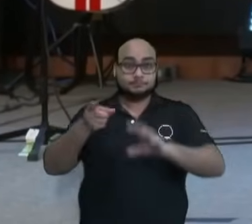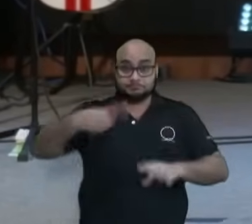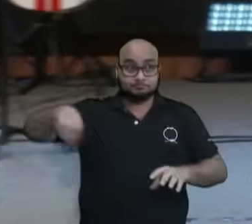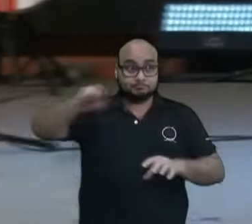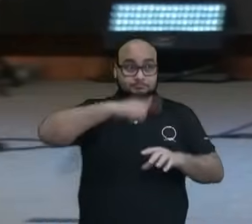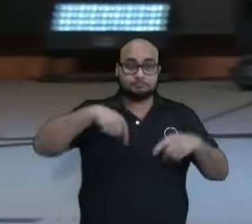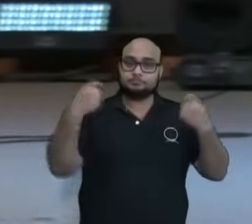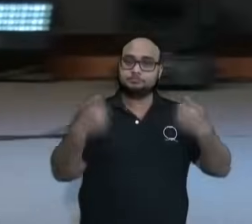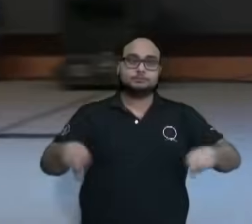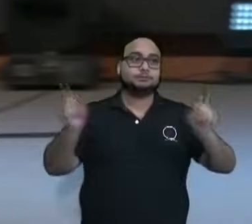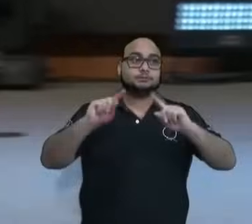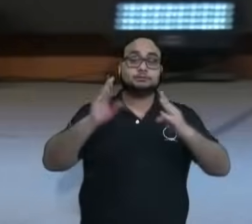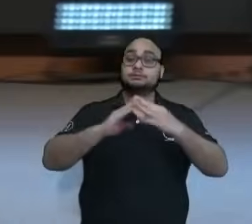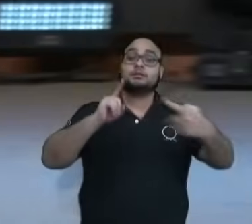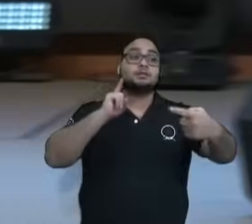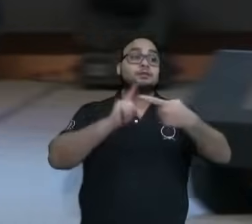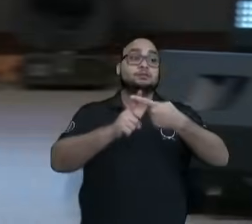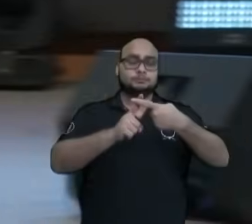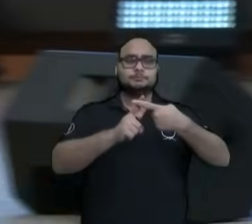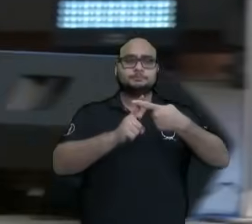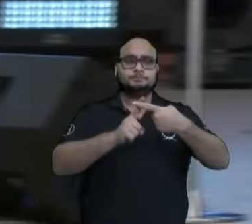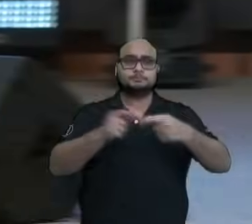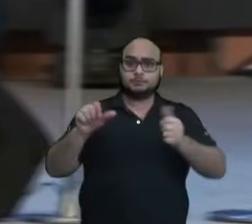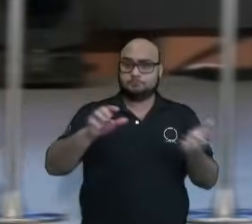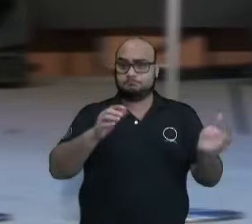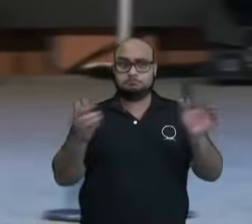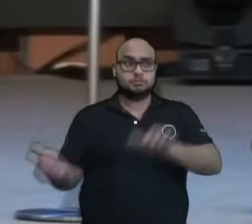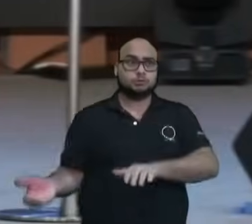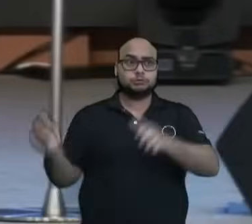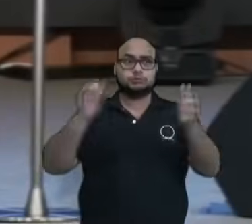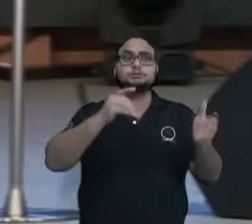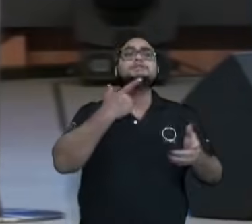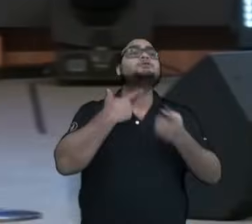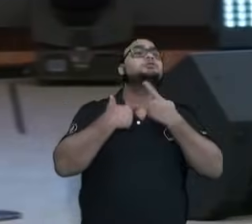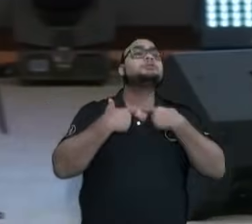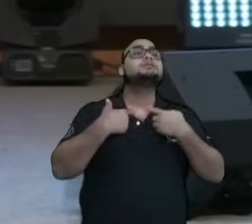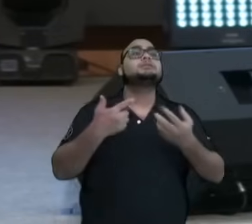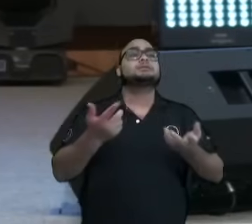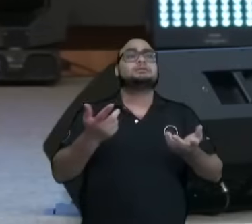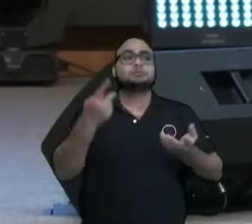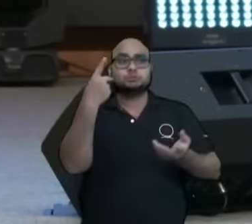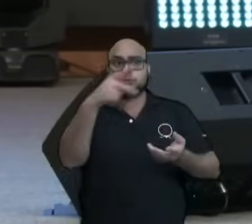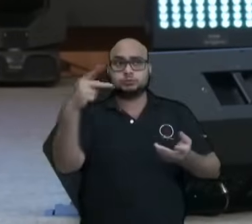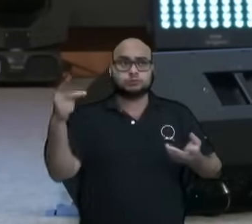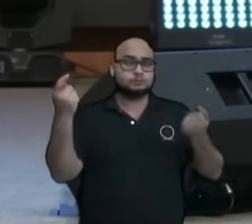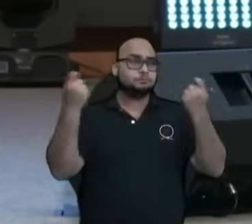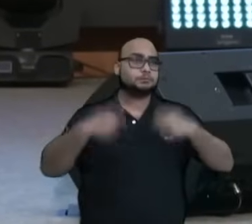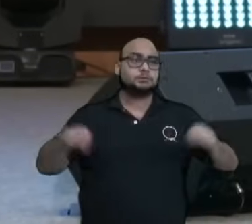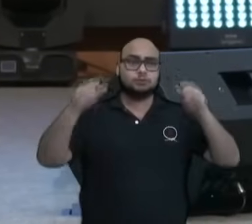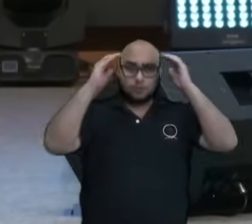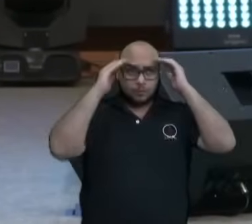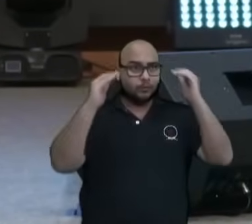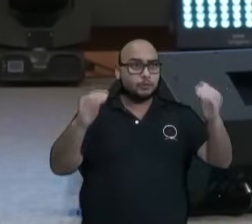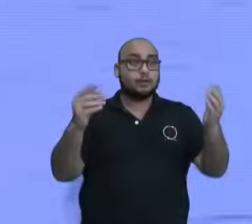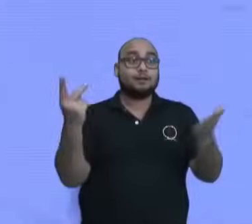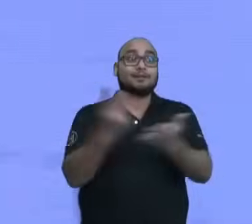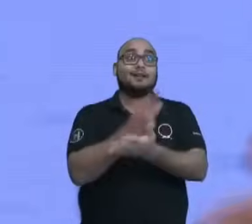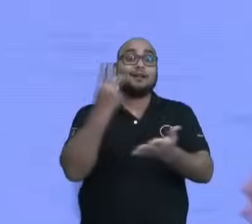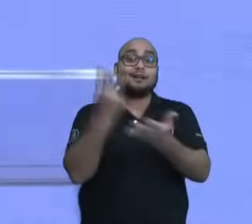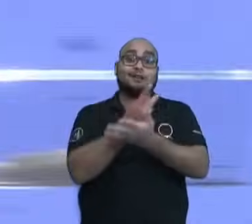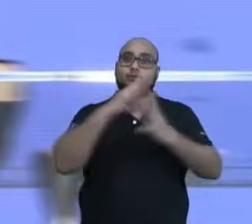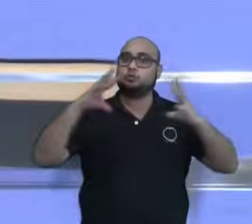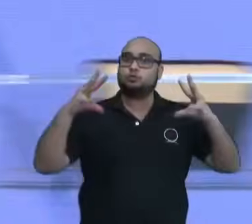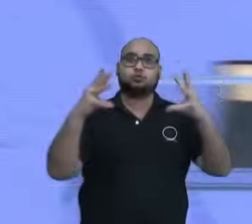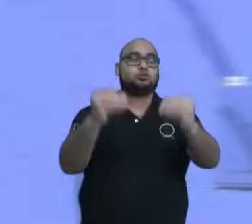e você pode batizar por você mesmo e você não precisa su meter autoridade espiritual você tá quebrando princípios e vai se dar mal mas